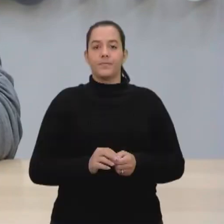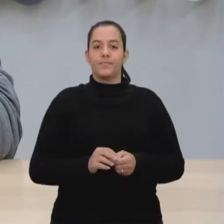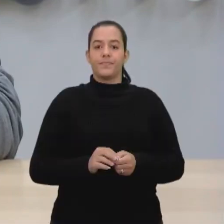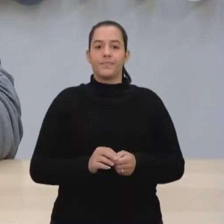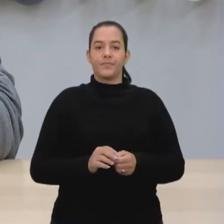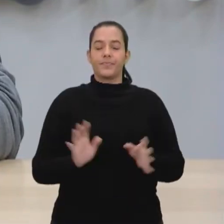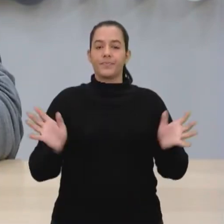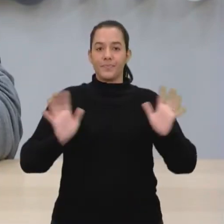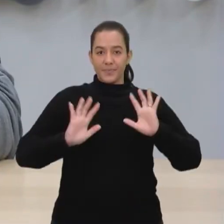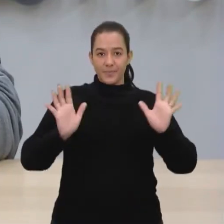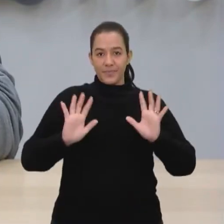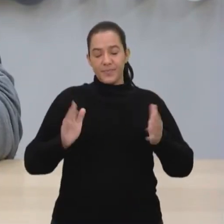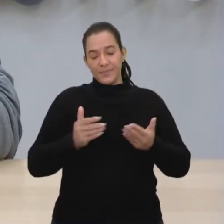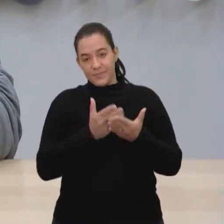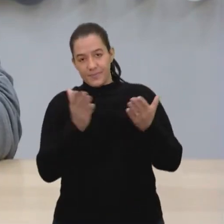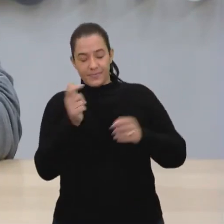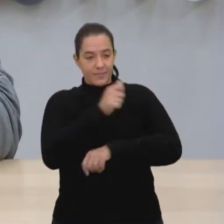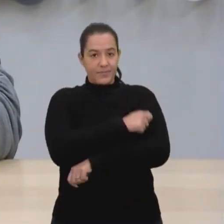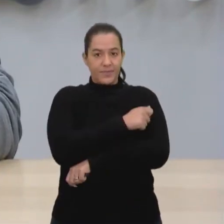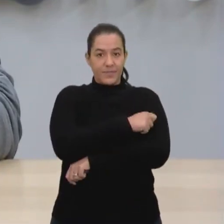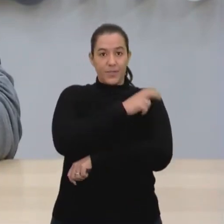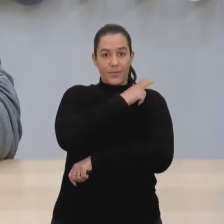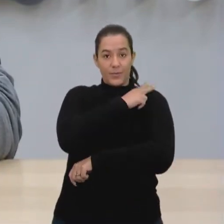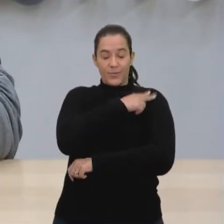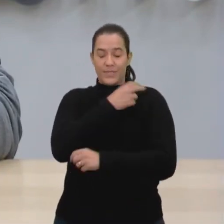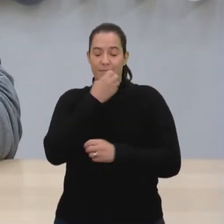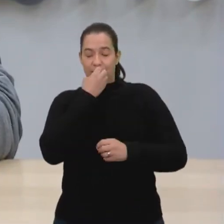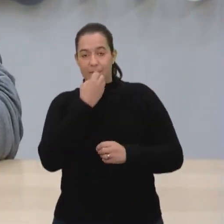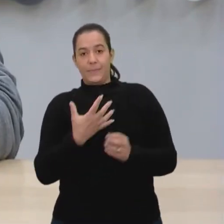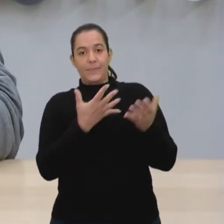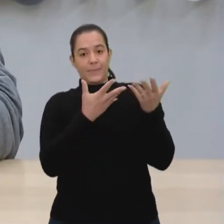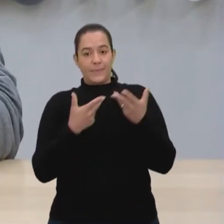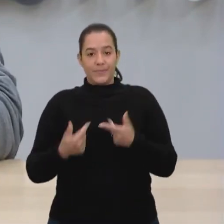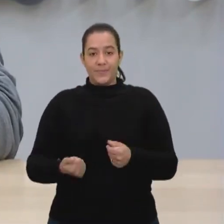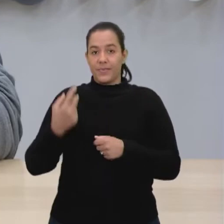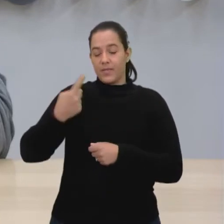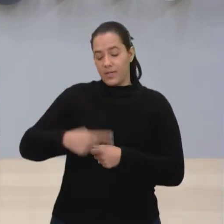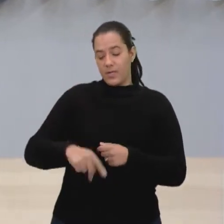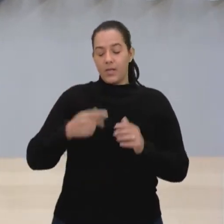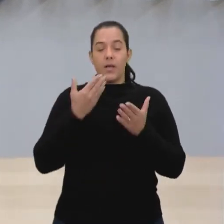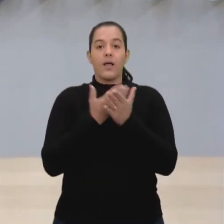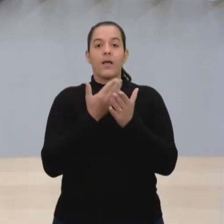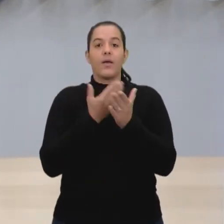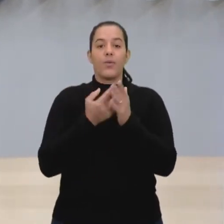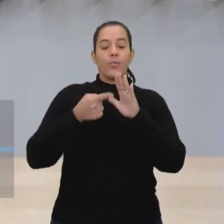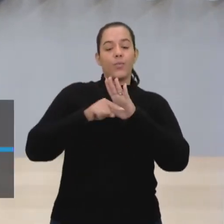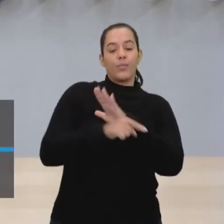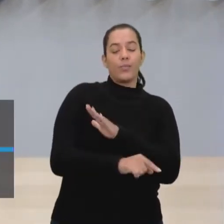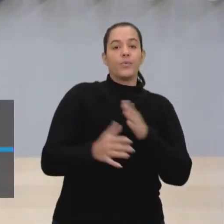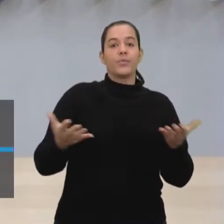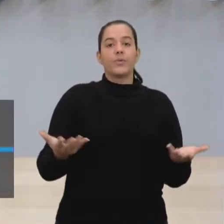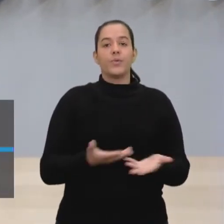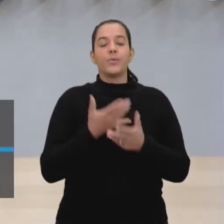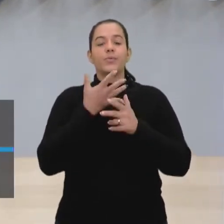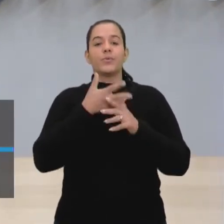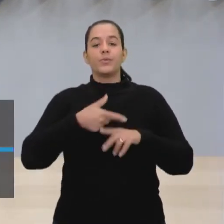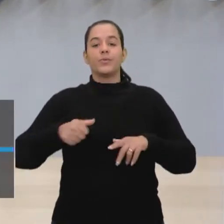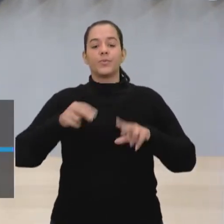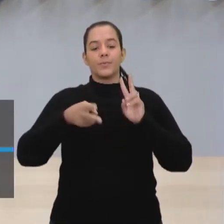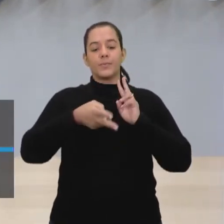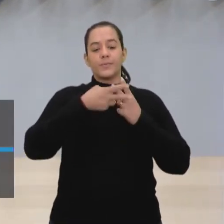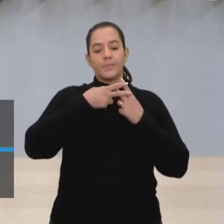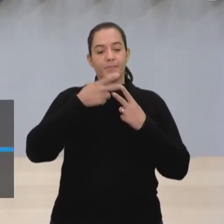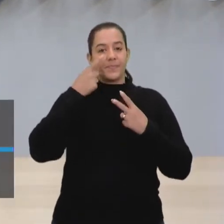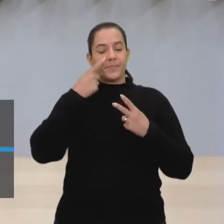Olá, estudantes da segunda série, sejam muito bem-vindos à nossa aula de aprofundamento curricular do novo ensino médio. Hashtag